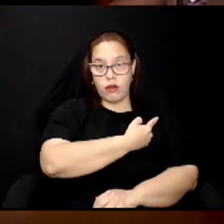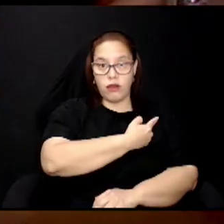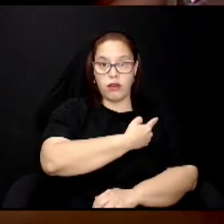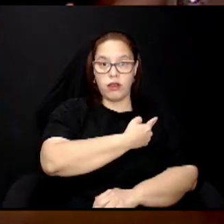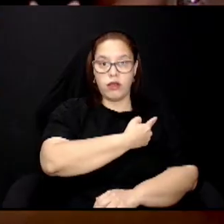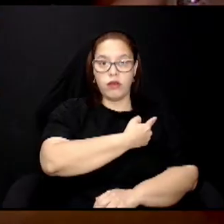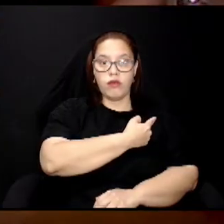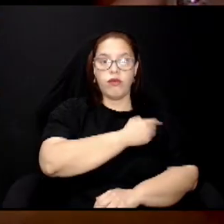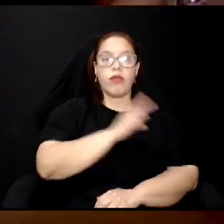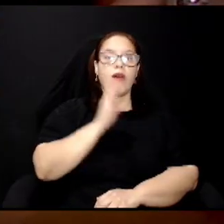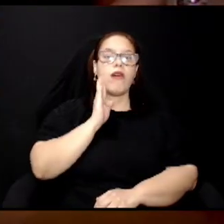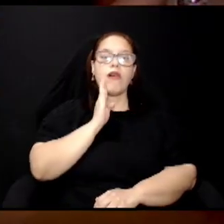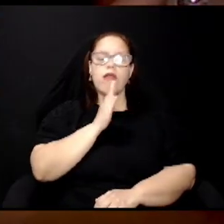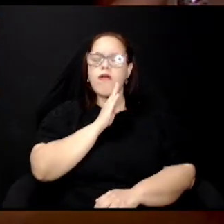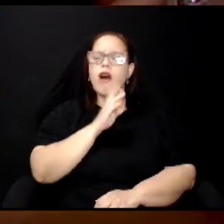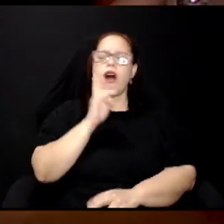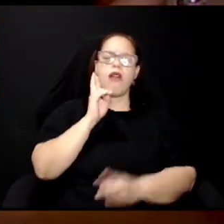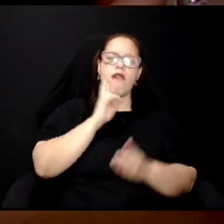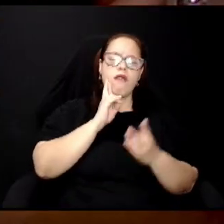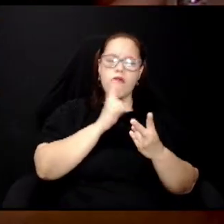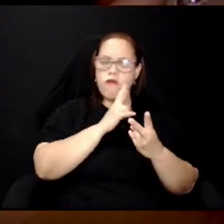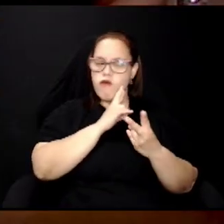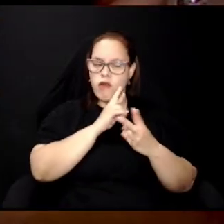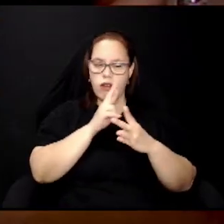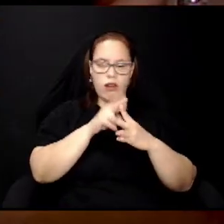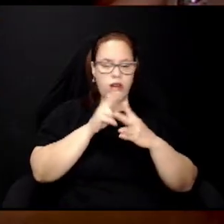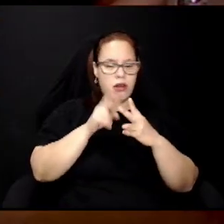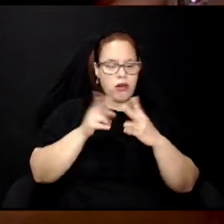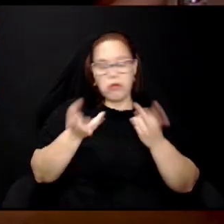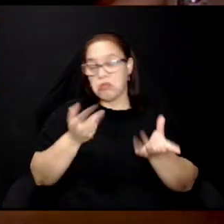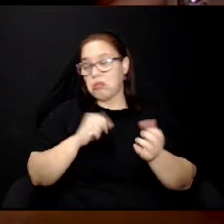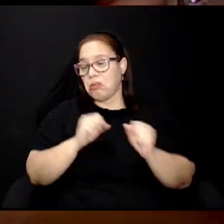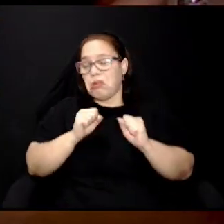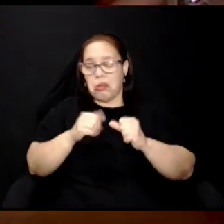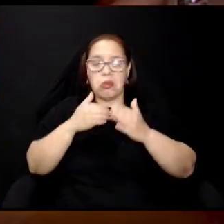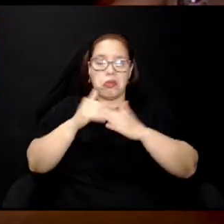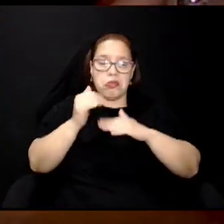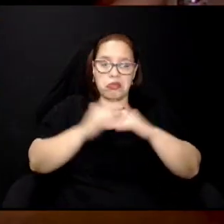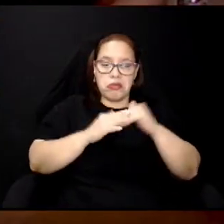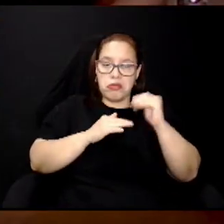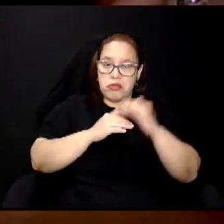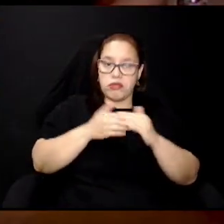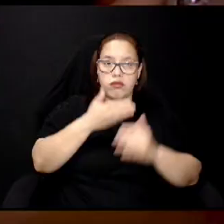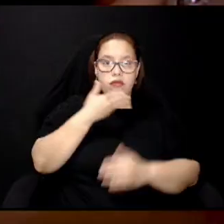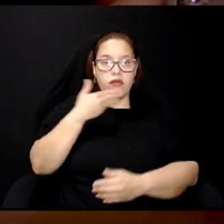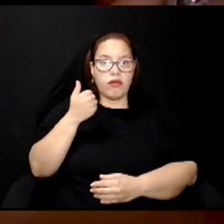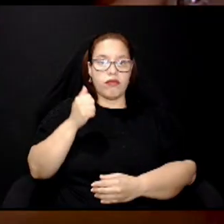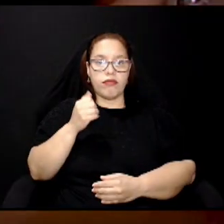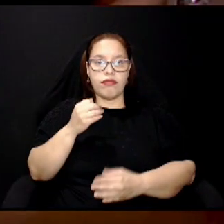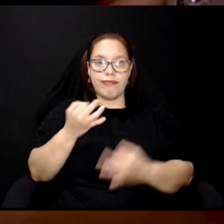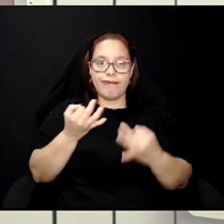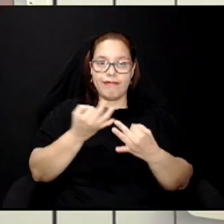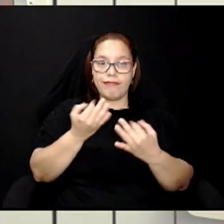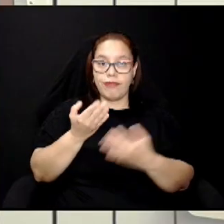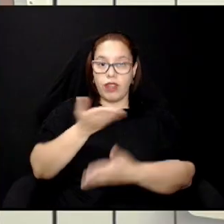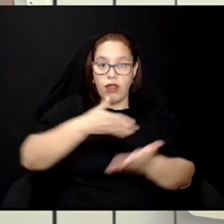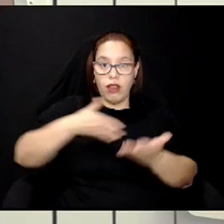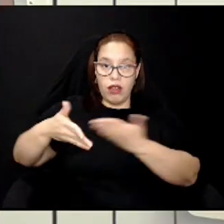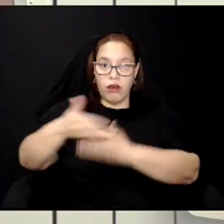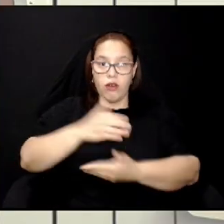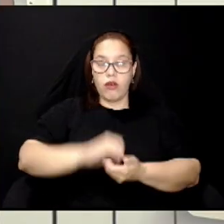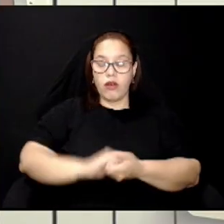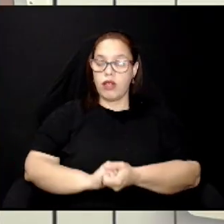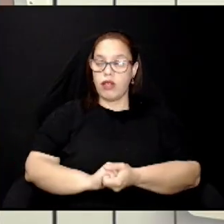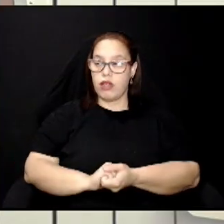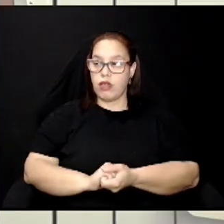nos restaurantes onde a gente pode praticar o que a gente tem de mais sagrado, que é a convivência.